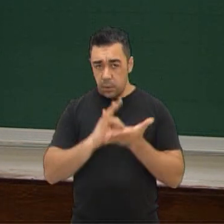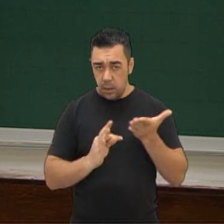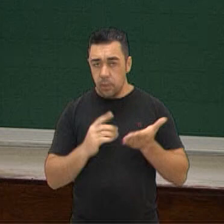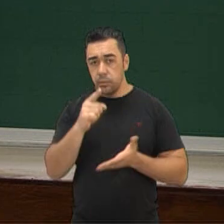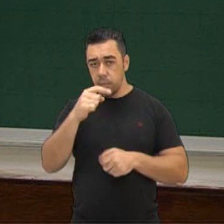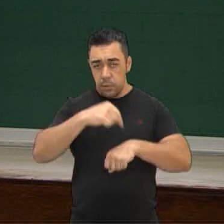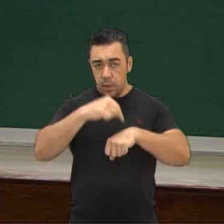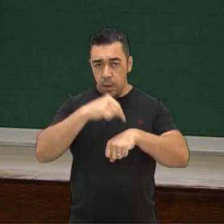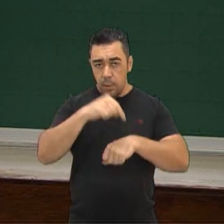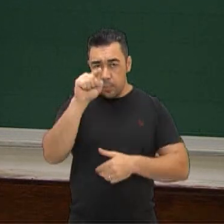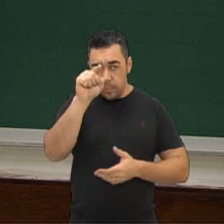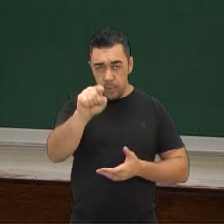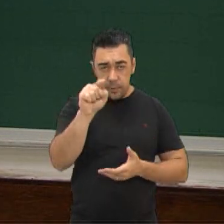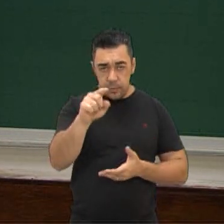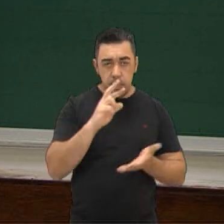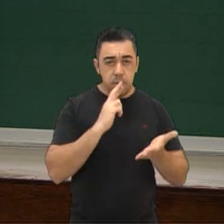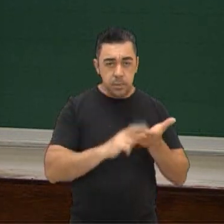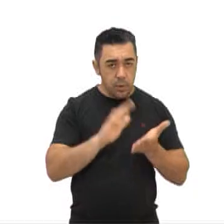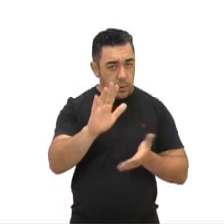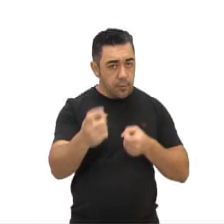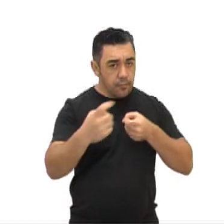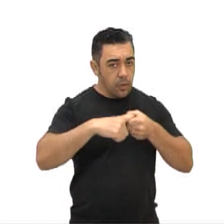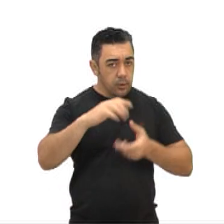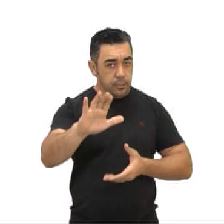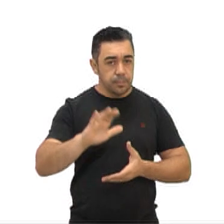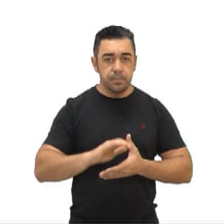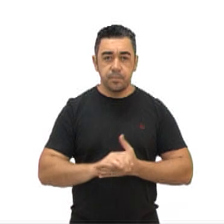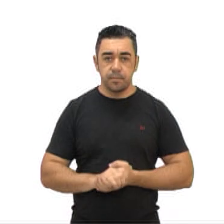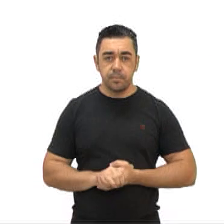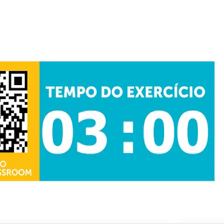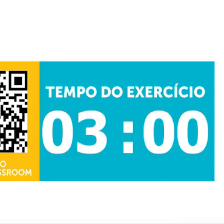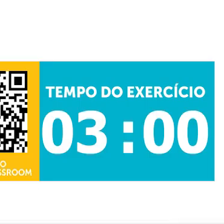tempo para vocês responderem e já voltamos.